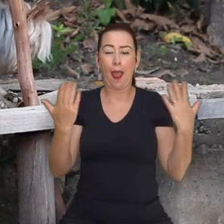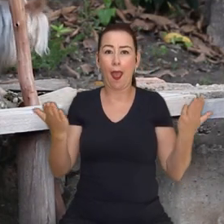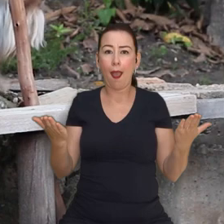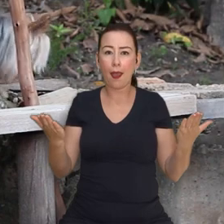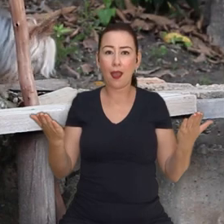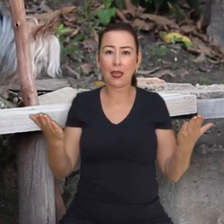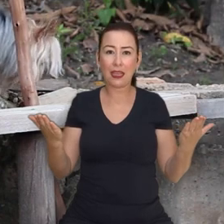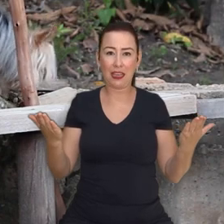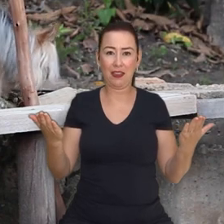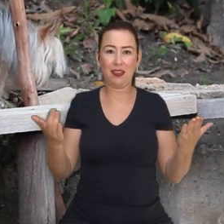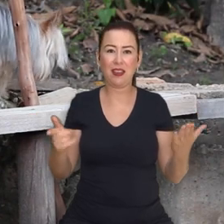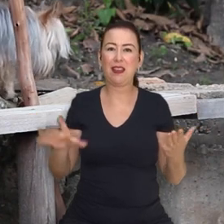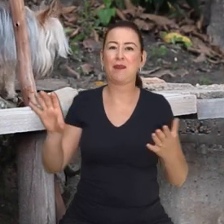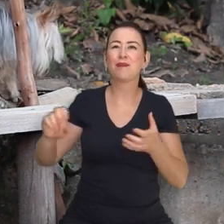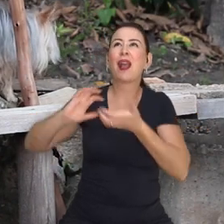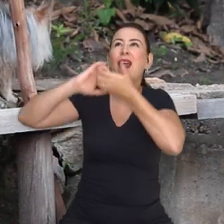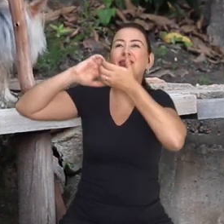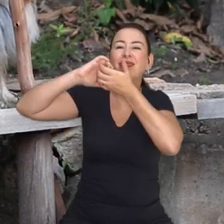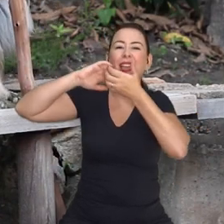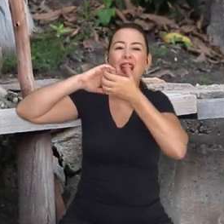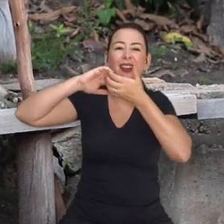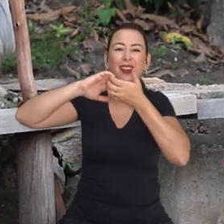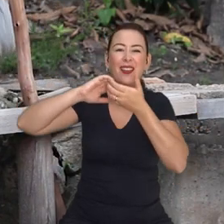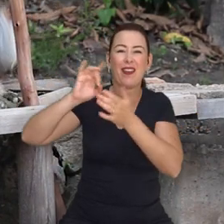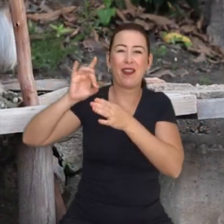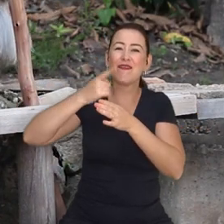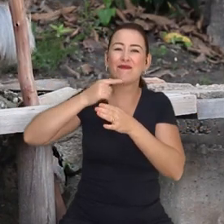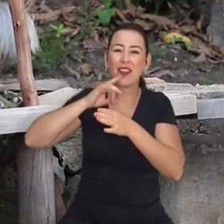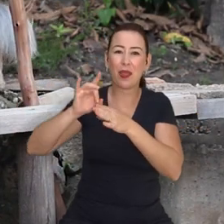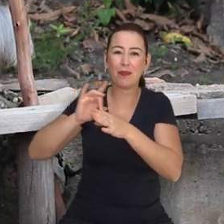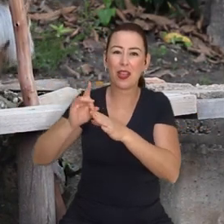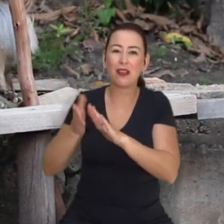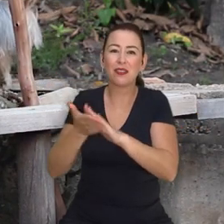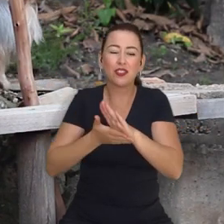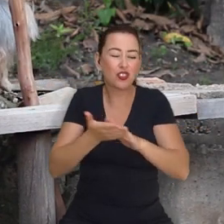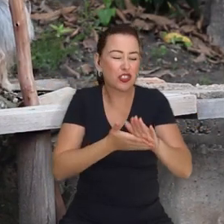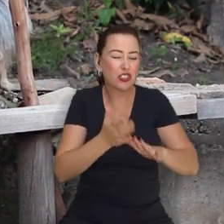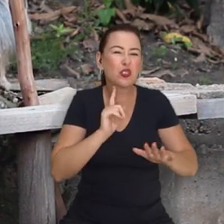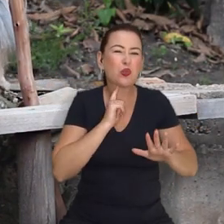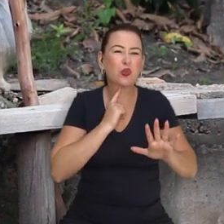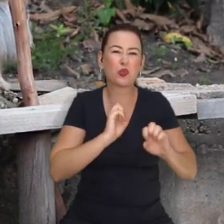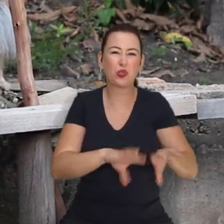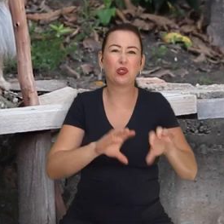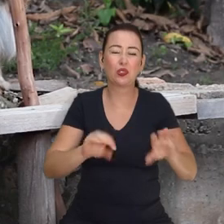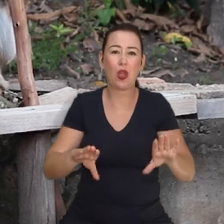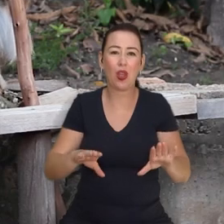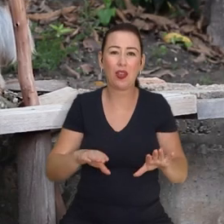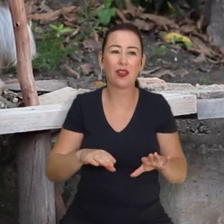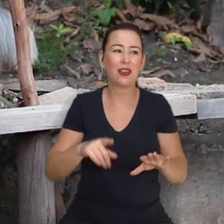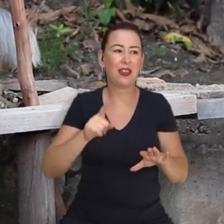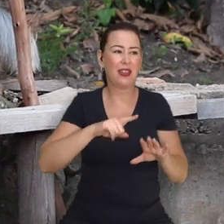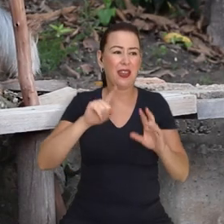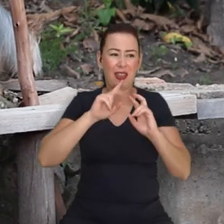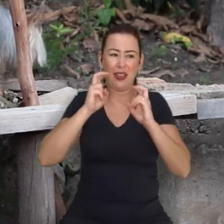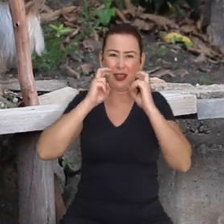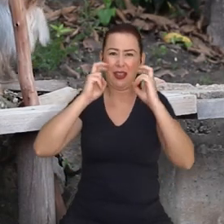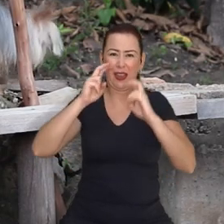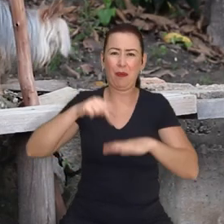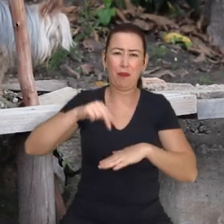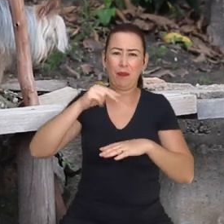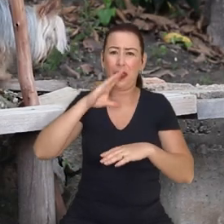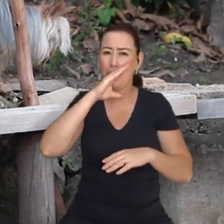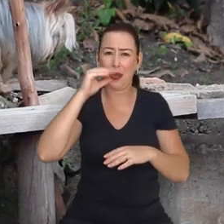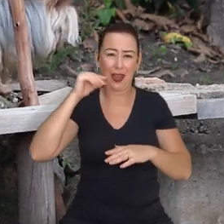aí, ele trazia aqueles calcos de teia, que dava mesmo vermelho, e pôr no pé das empregadas. Empregada tá